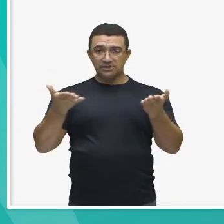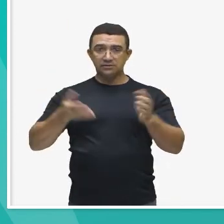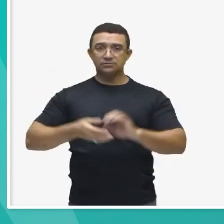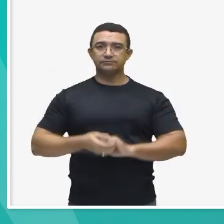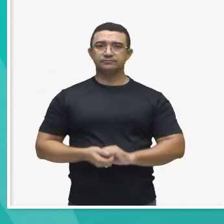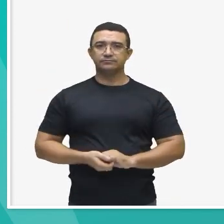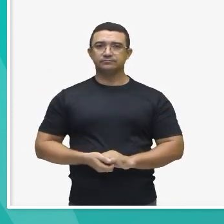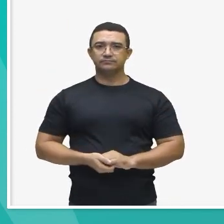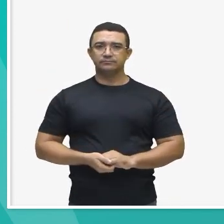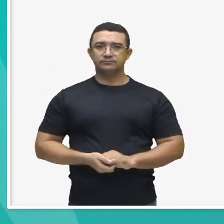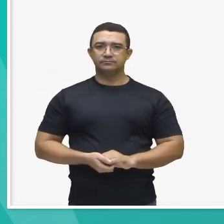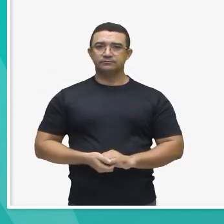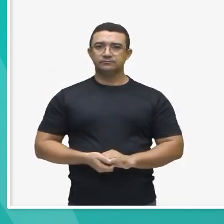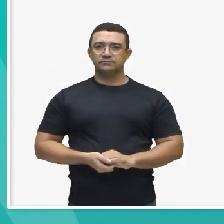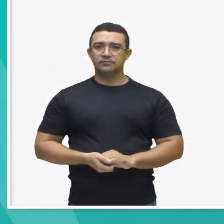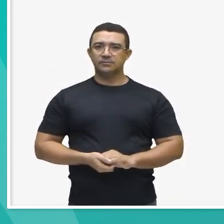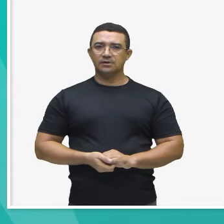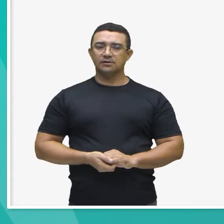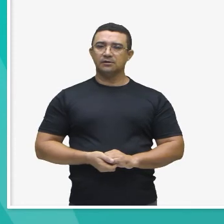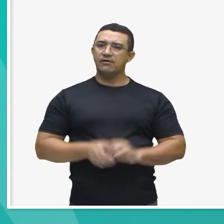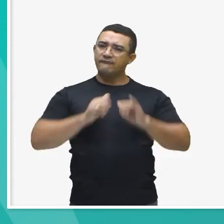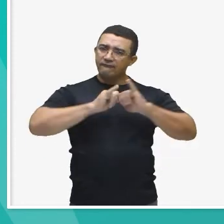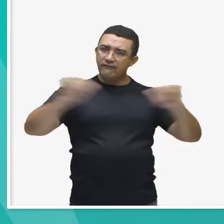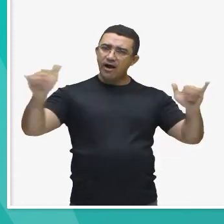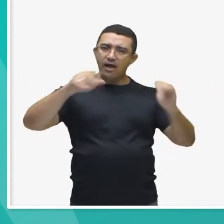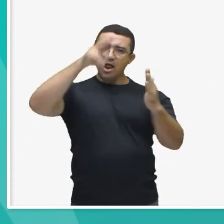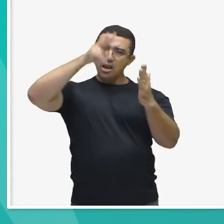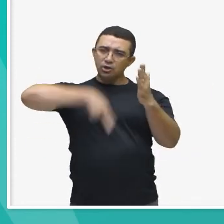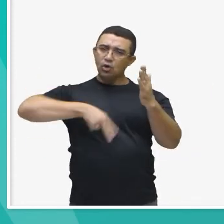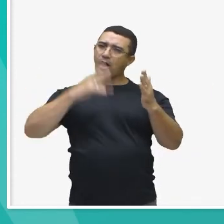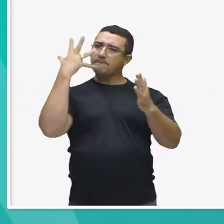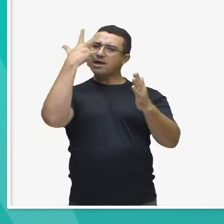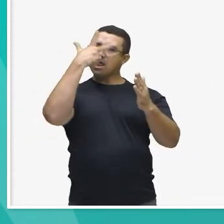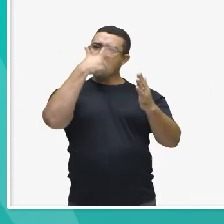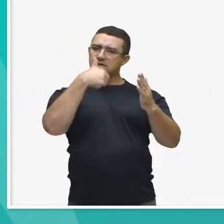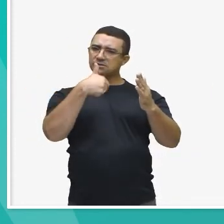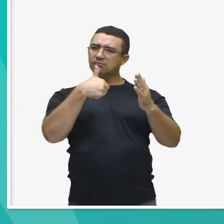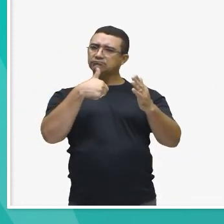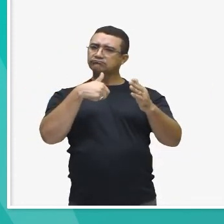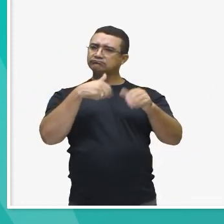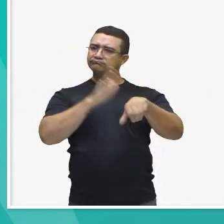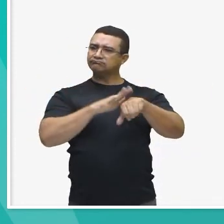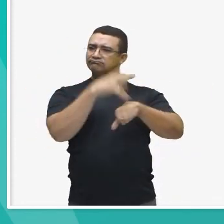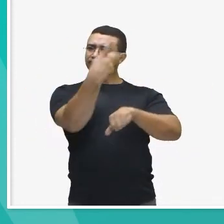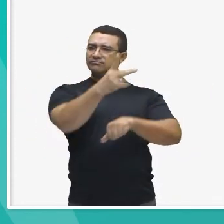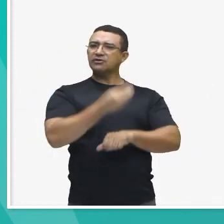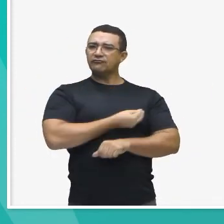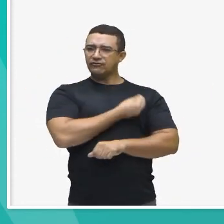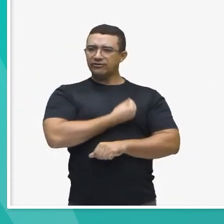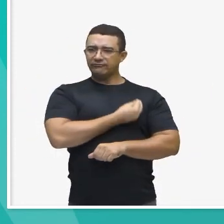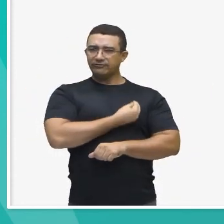Dir-me-á o leitor que a beleza vive de si mesma. Então, a mesma coisa, ó,